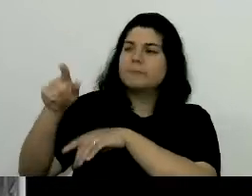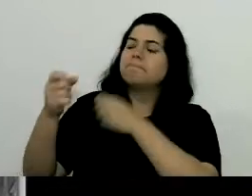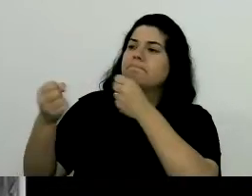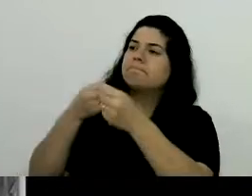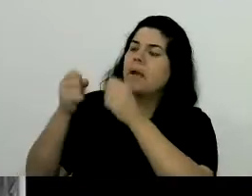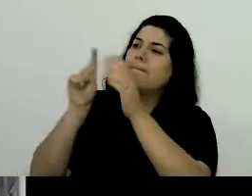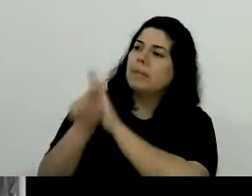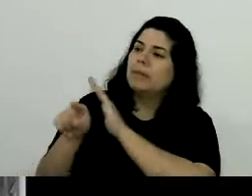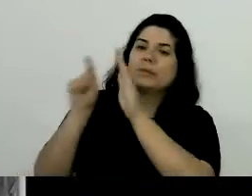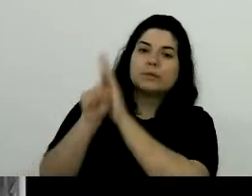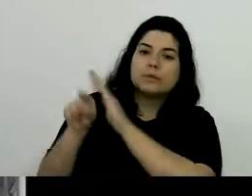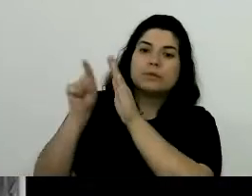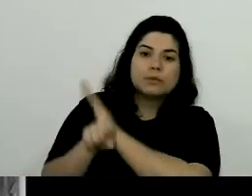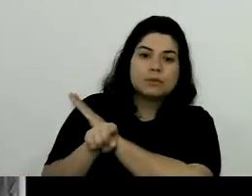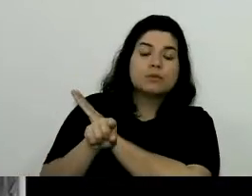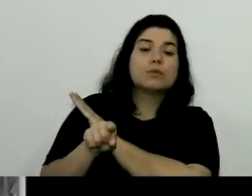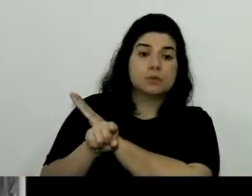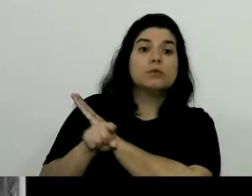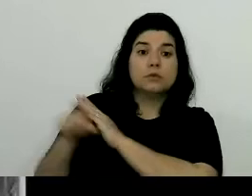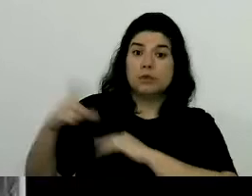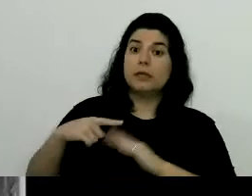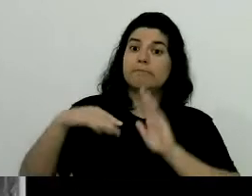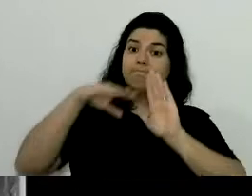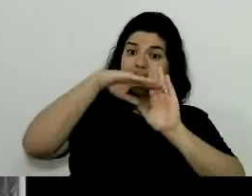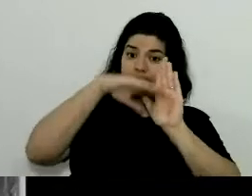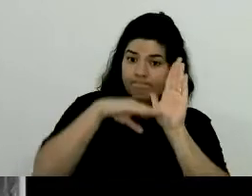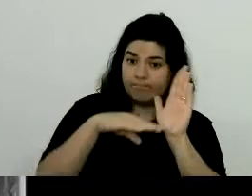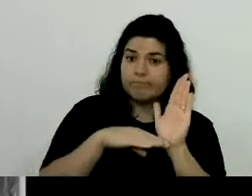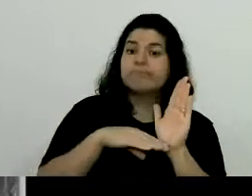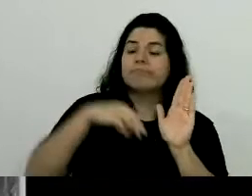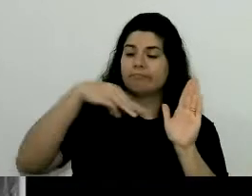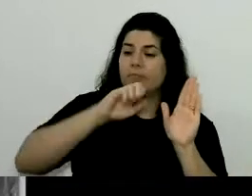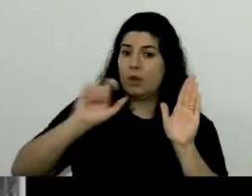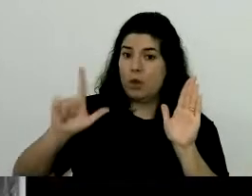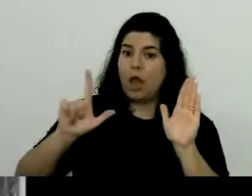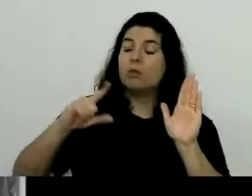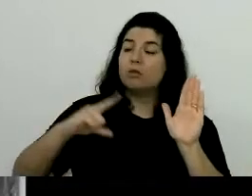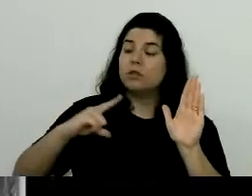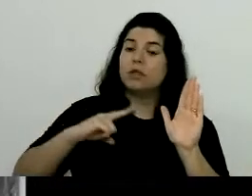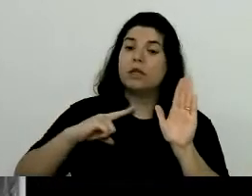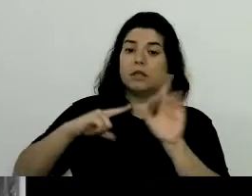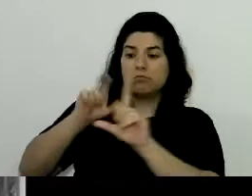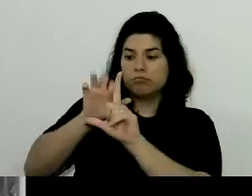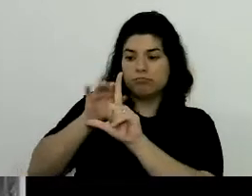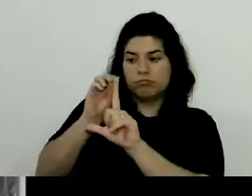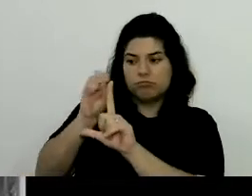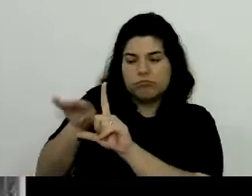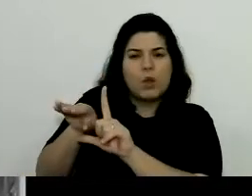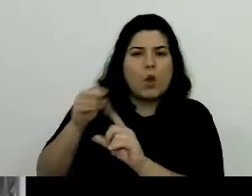de perguntas. Isso tudo está no nosso manual, que deve estar sendo disponibilizado aí no chat, o manual de